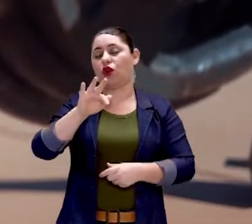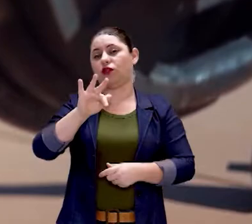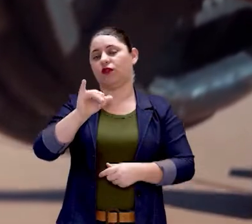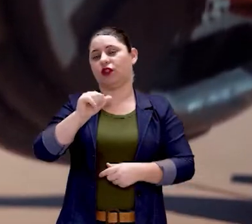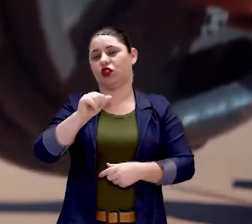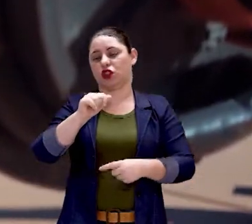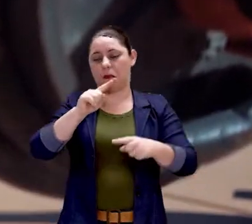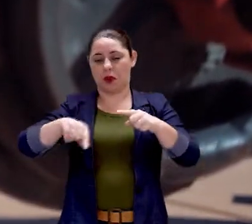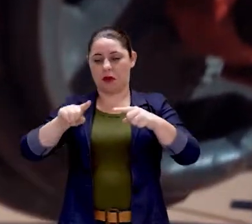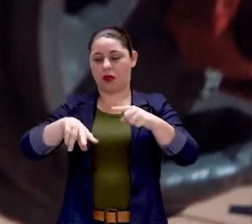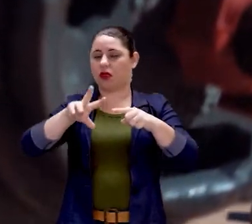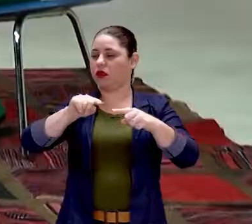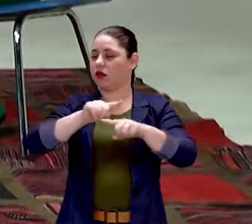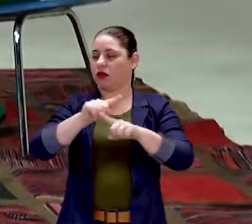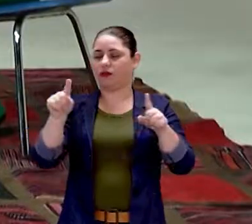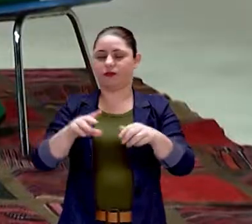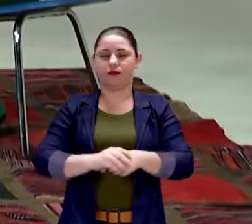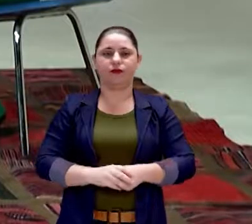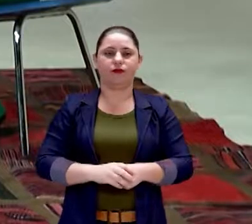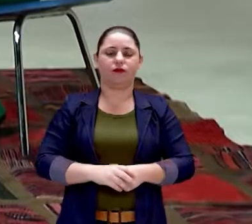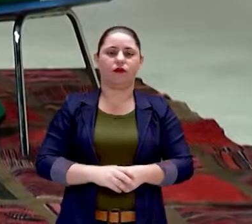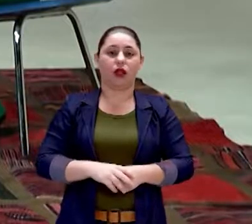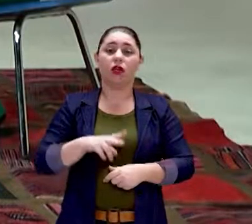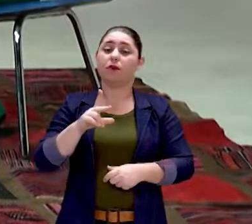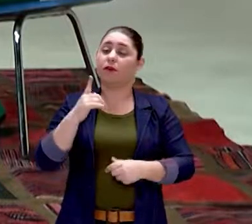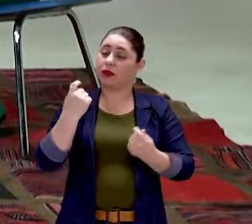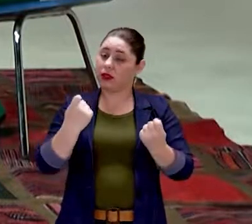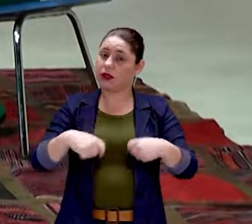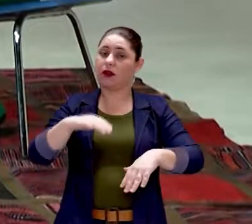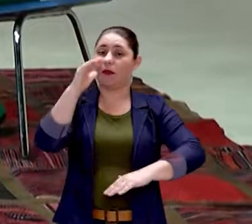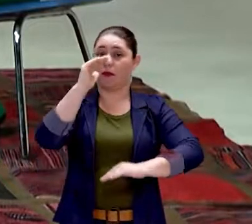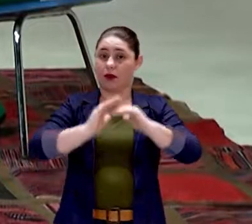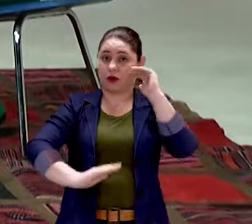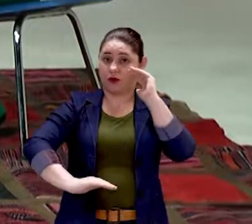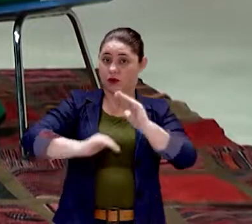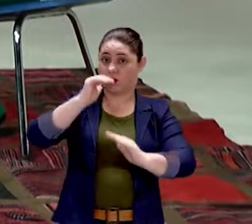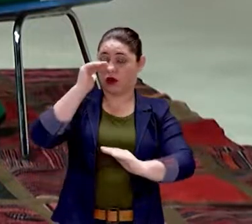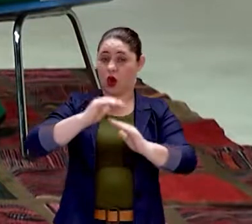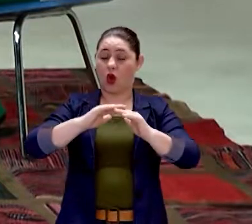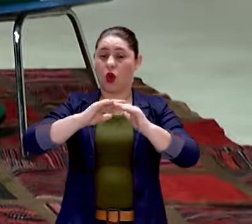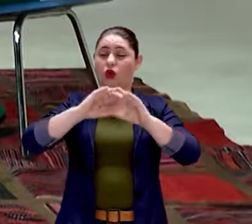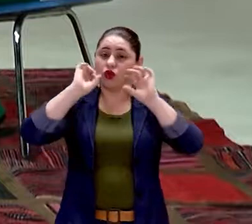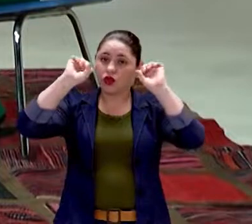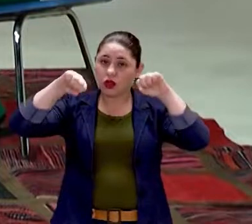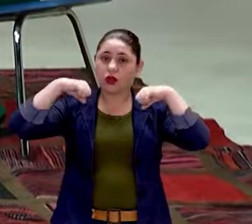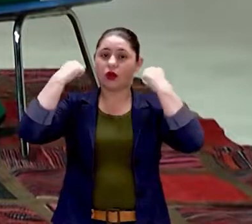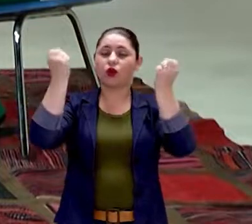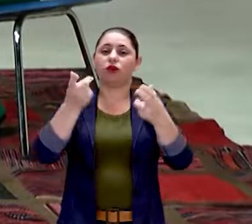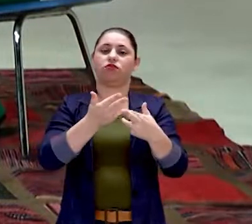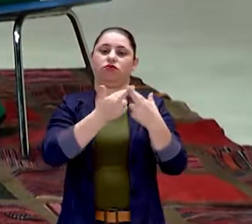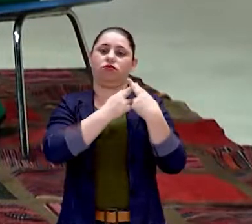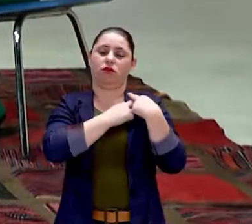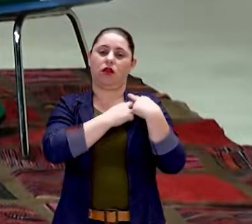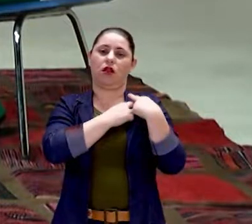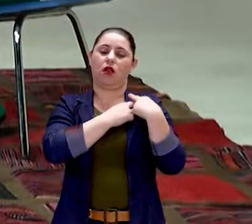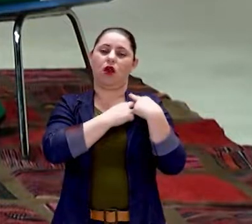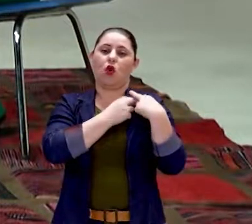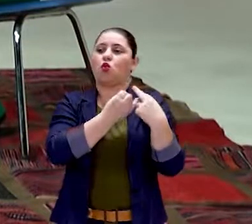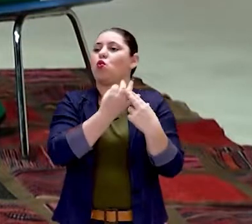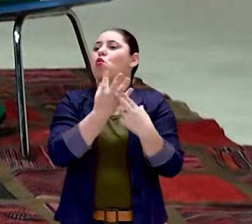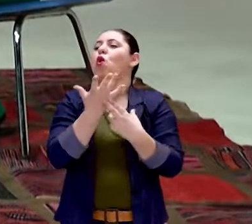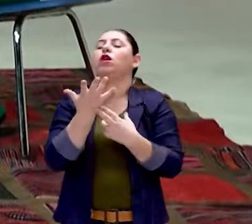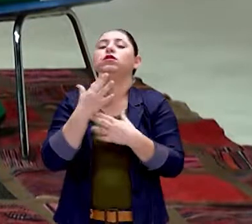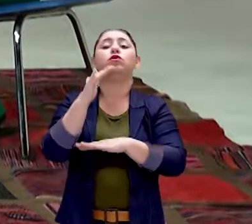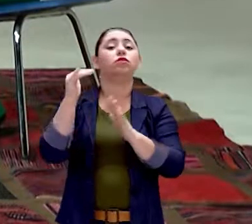é contraindicado, né? Não é contraindicado, desde que tenha profissionais de educação física responsáveis, que são